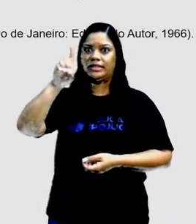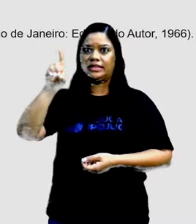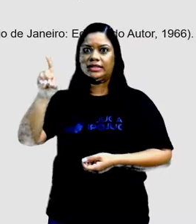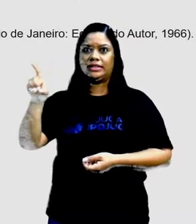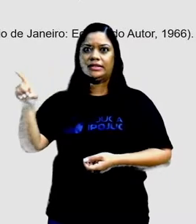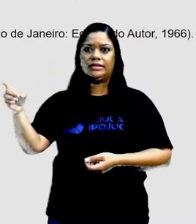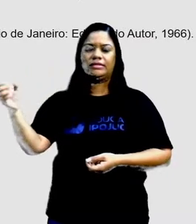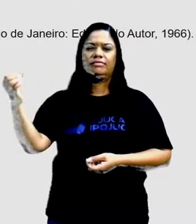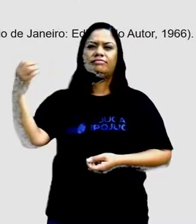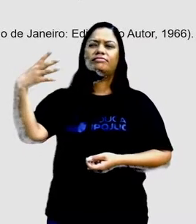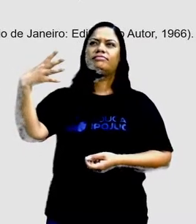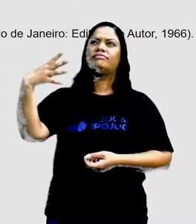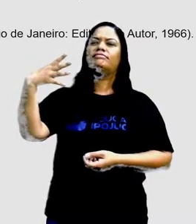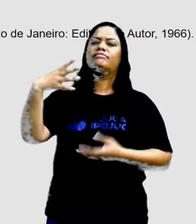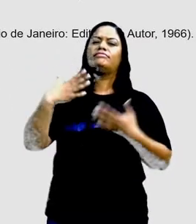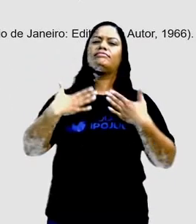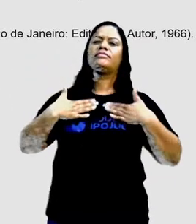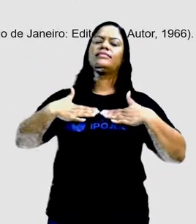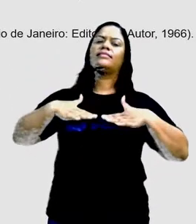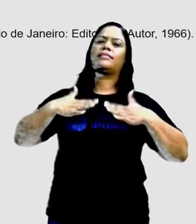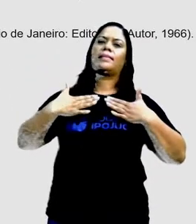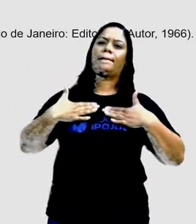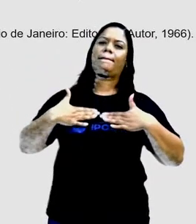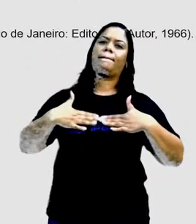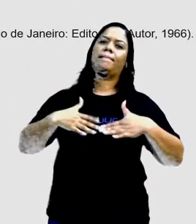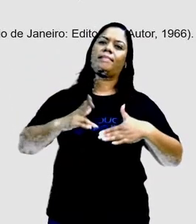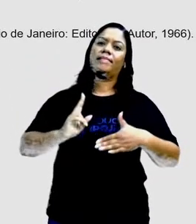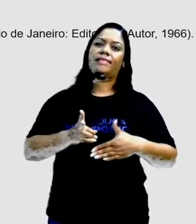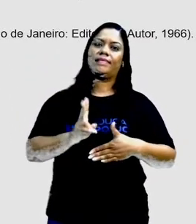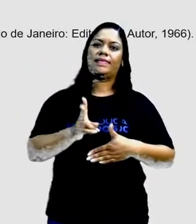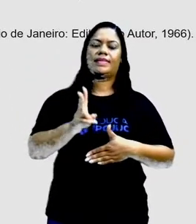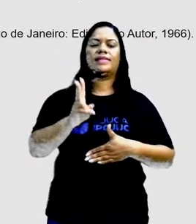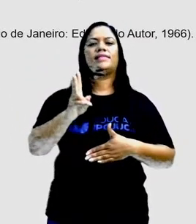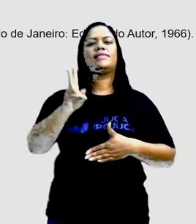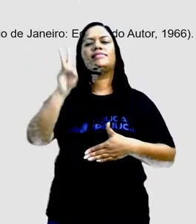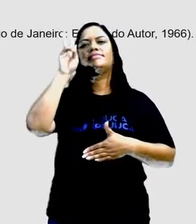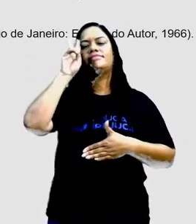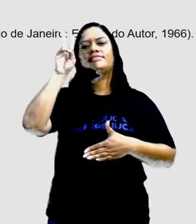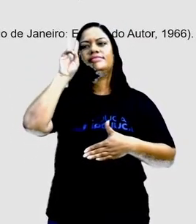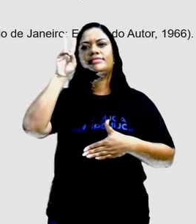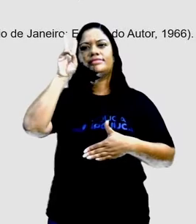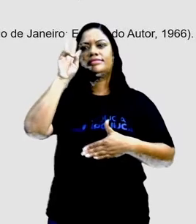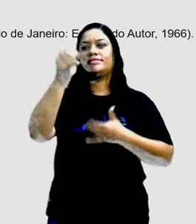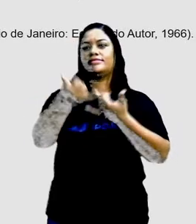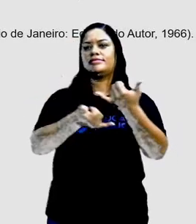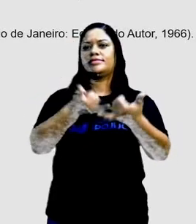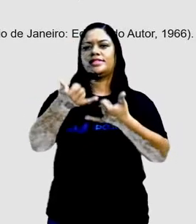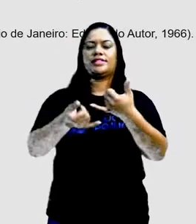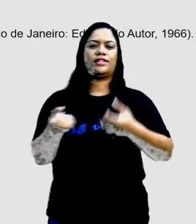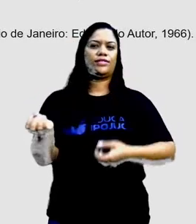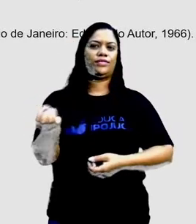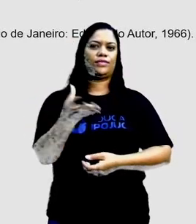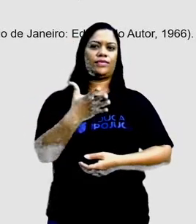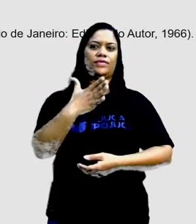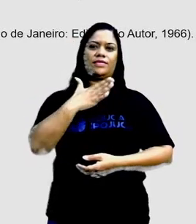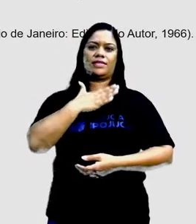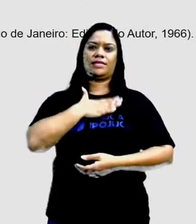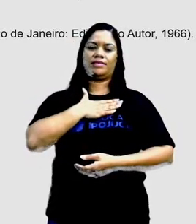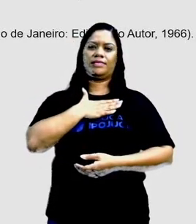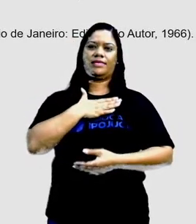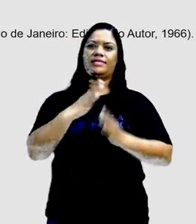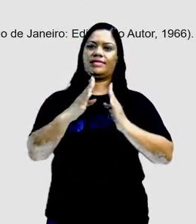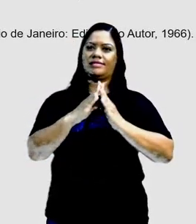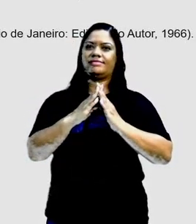uma luz tão mansa, que me deixavam sempre de lembrança, algum brinquedo novo à minha porta.